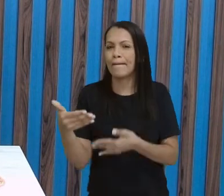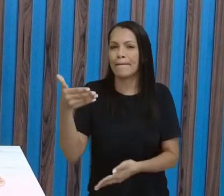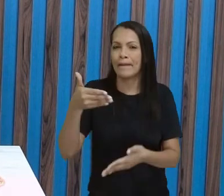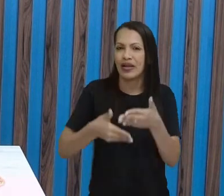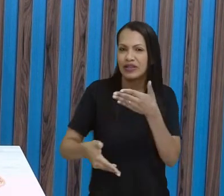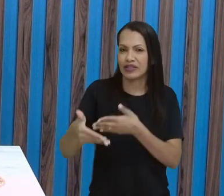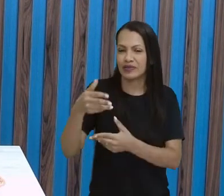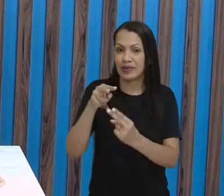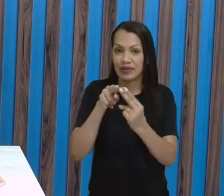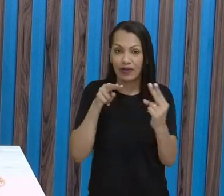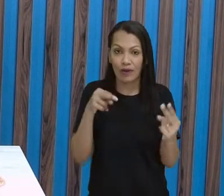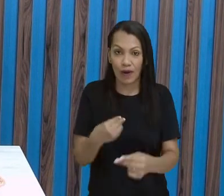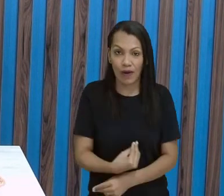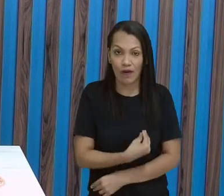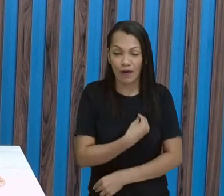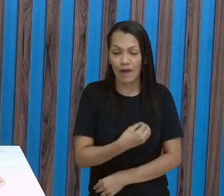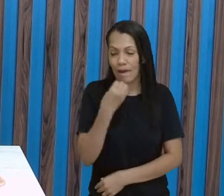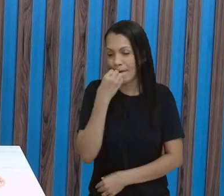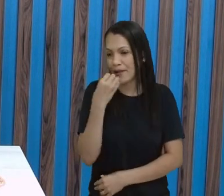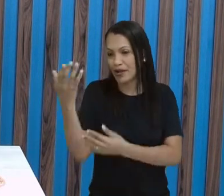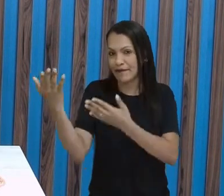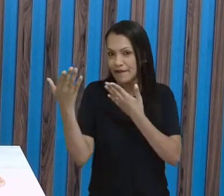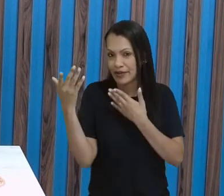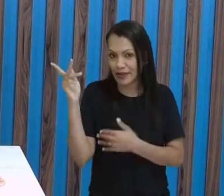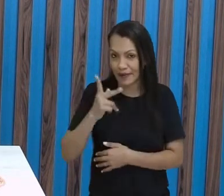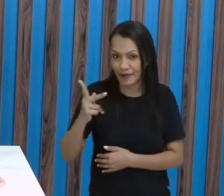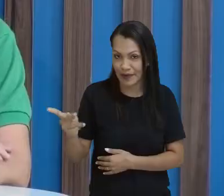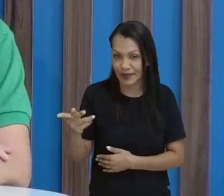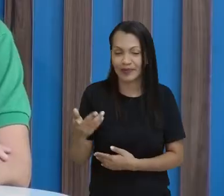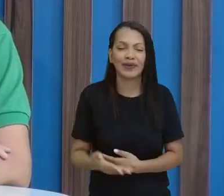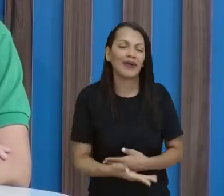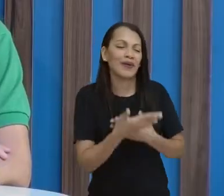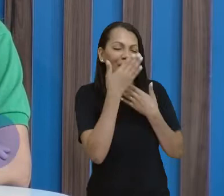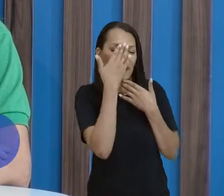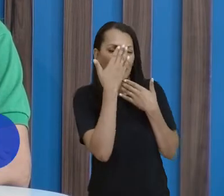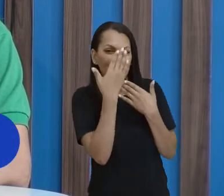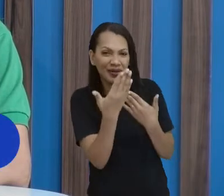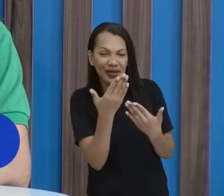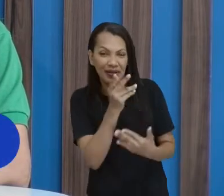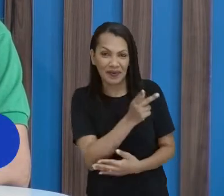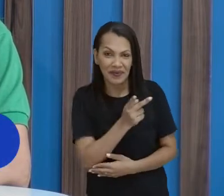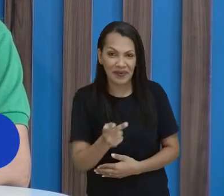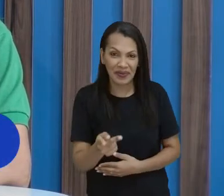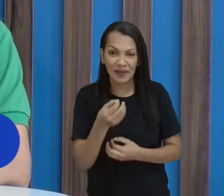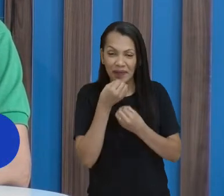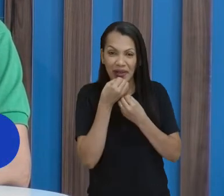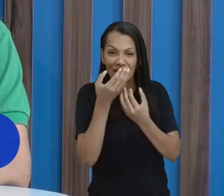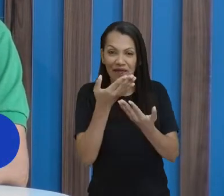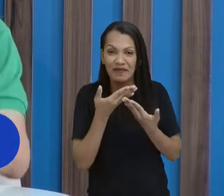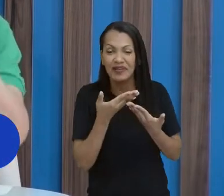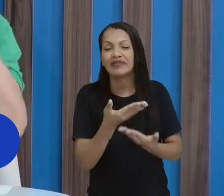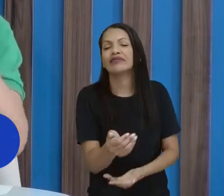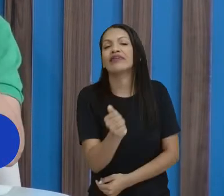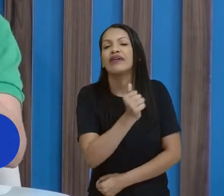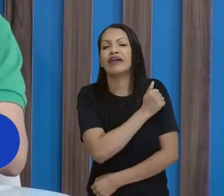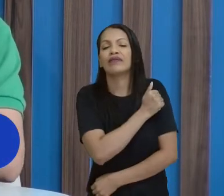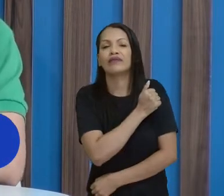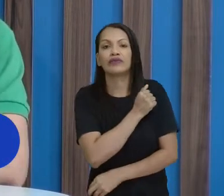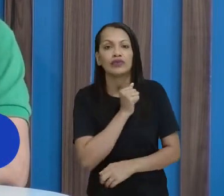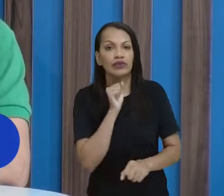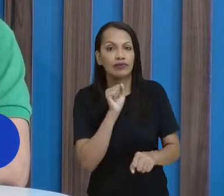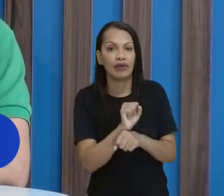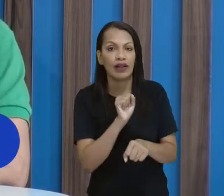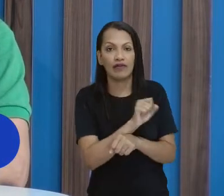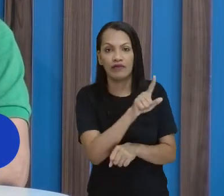participação ao vivo. Seja bem-vinda, professora Casey. Obrigada, professora Kátia. Bem-vindos, estudantes. Estou esperando a participação